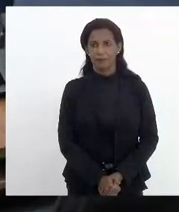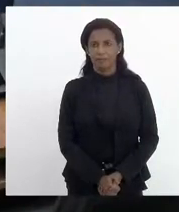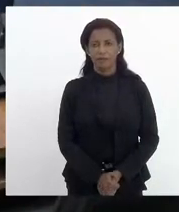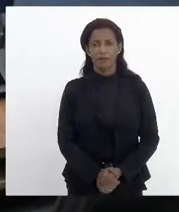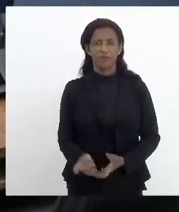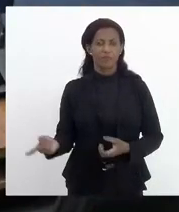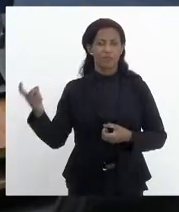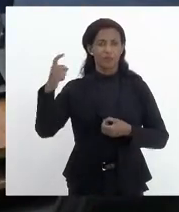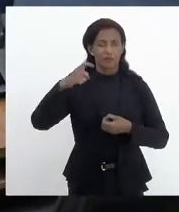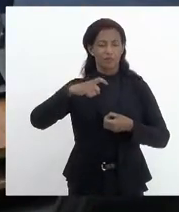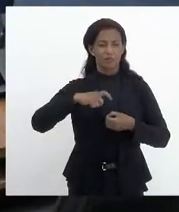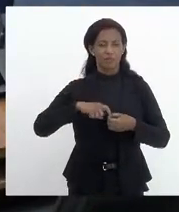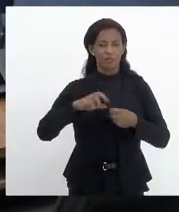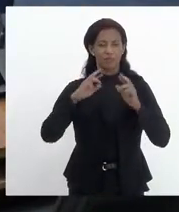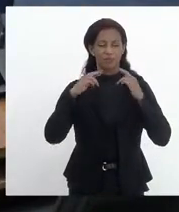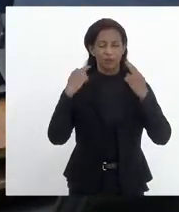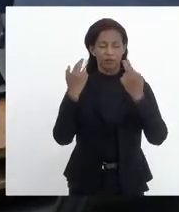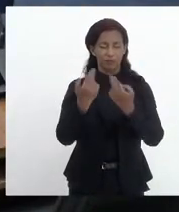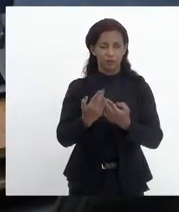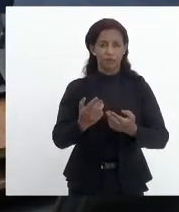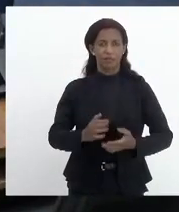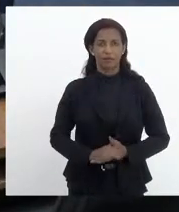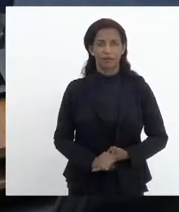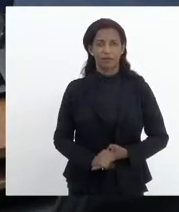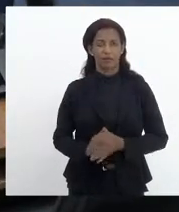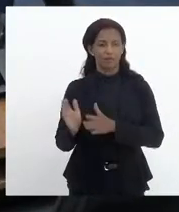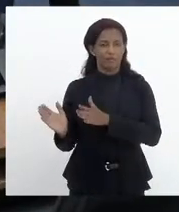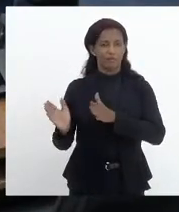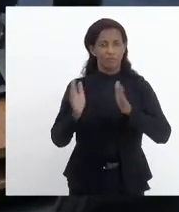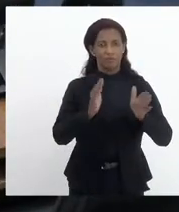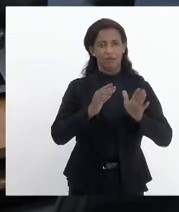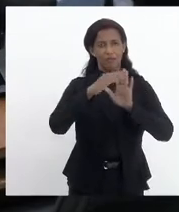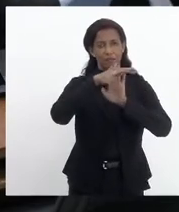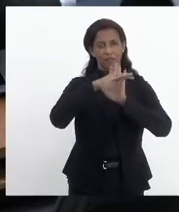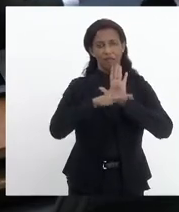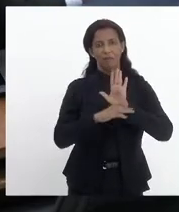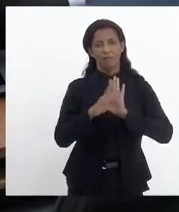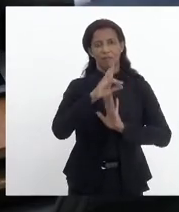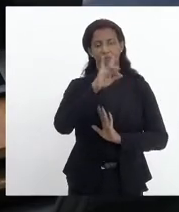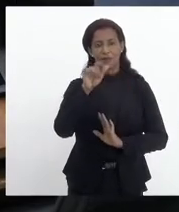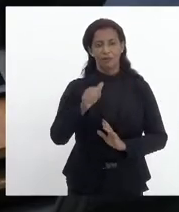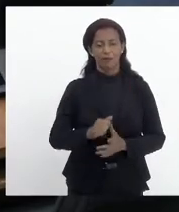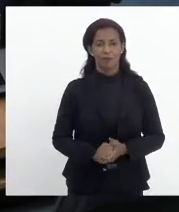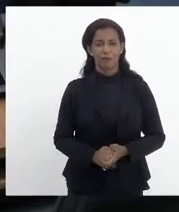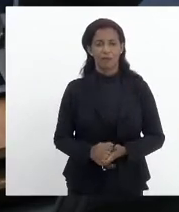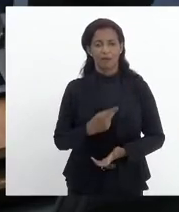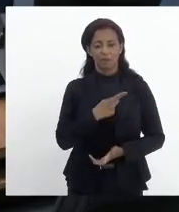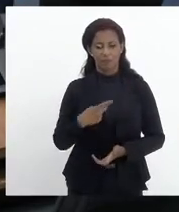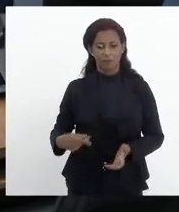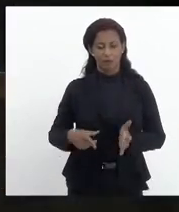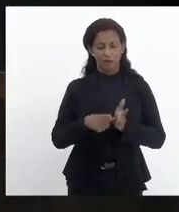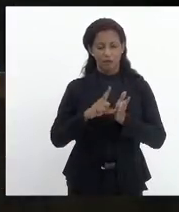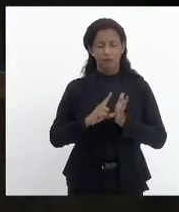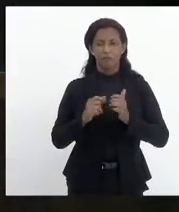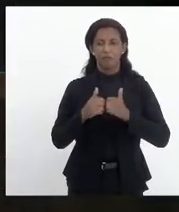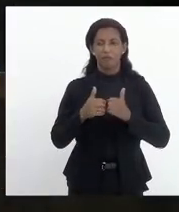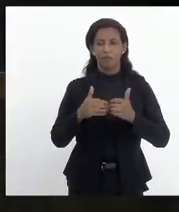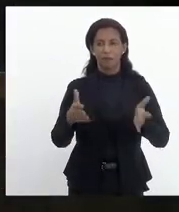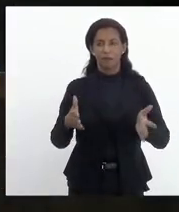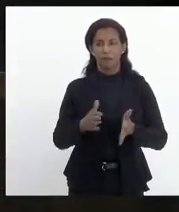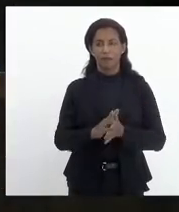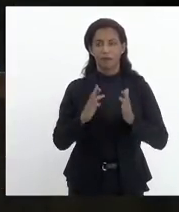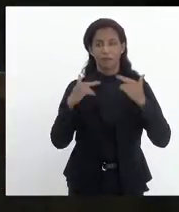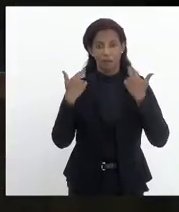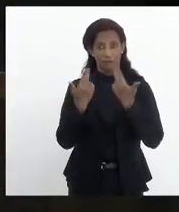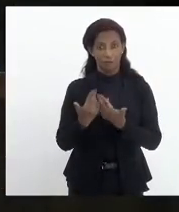Está reaberta a sessão. Passa-se a ordem do dia. Presidência, antes de iniciar a